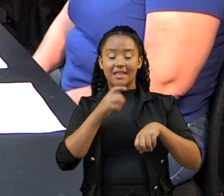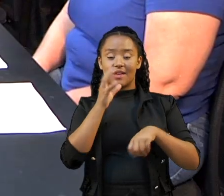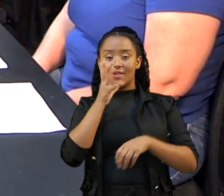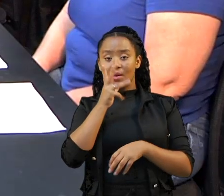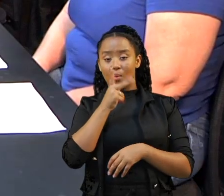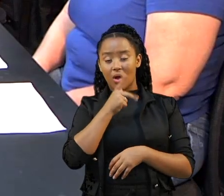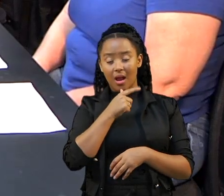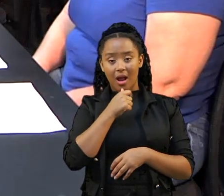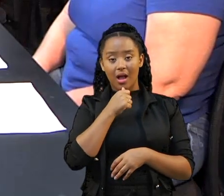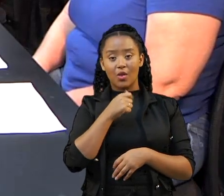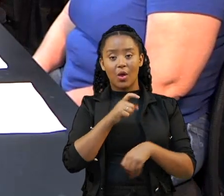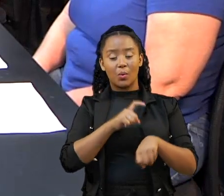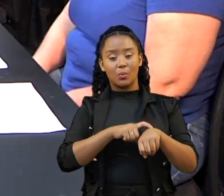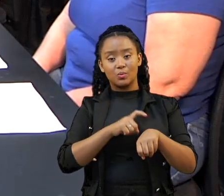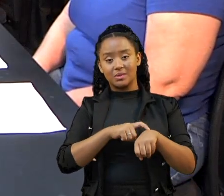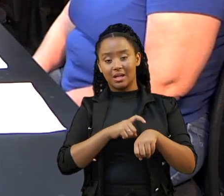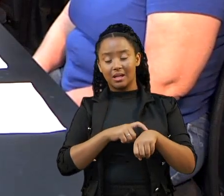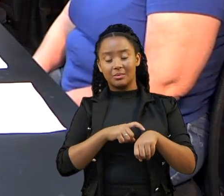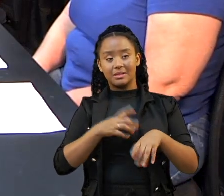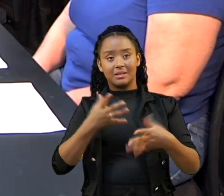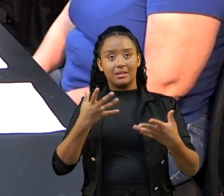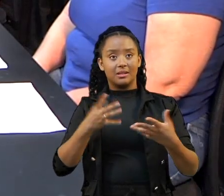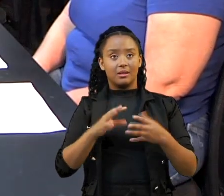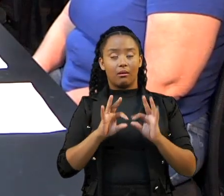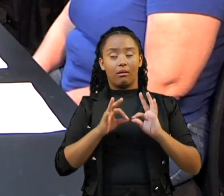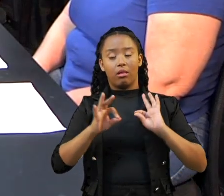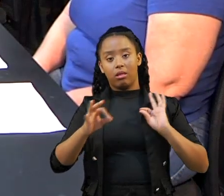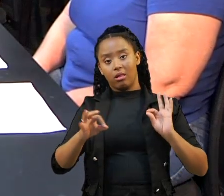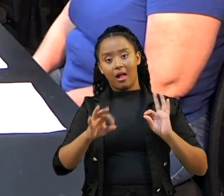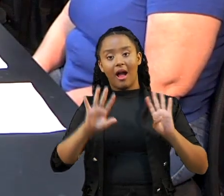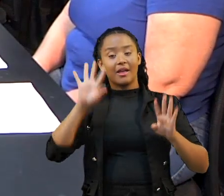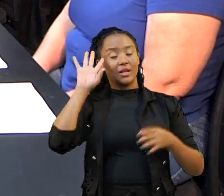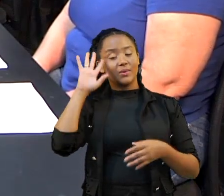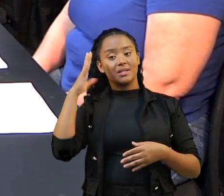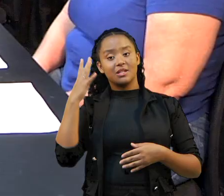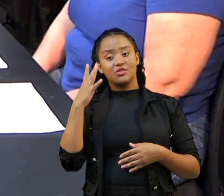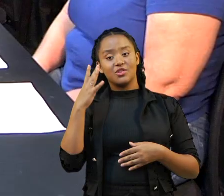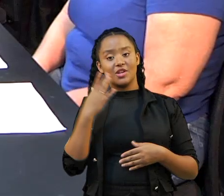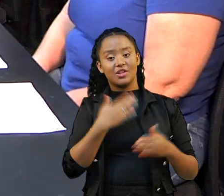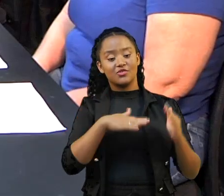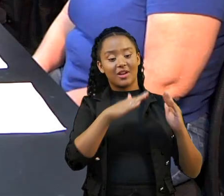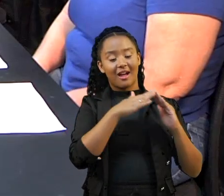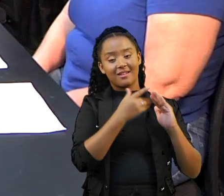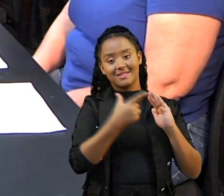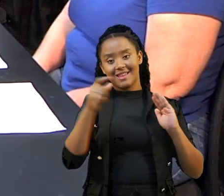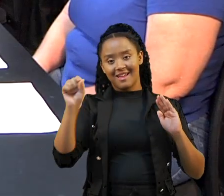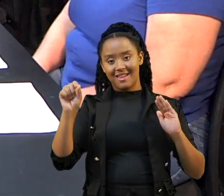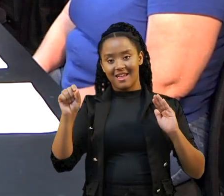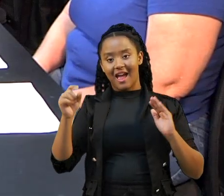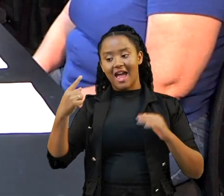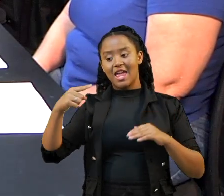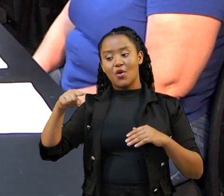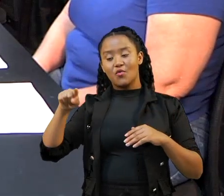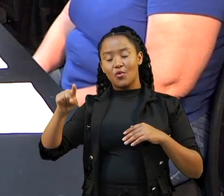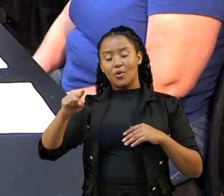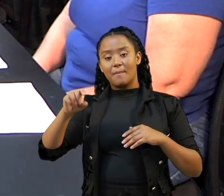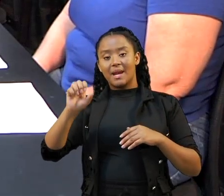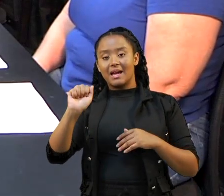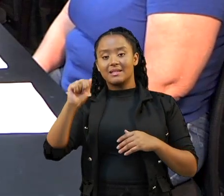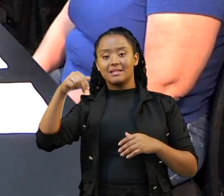tempo muito ocioso, eu decidi sair de casa. Com 18 anos eu saí e fui para Santa Catarina. Morei 7 meses